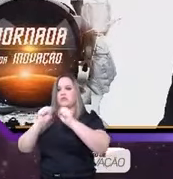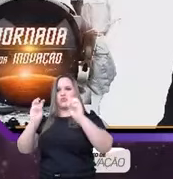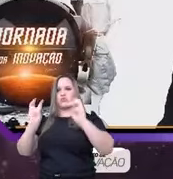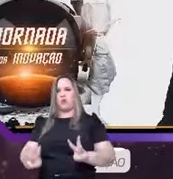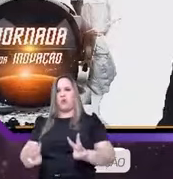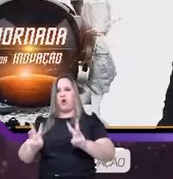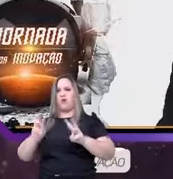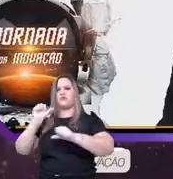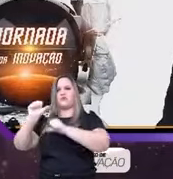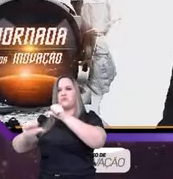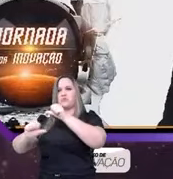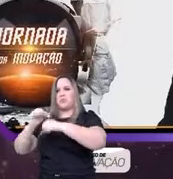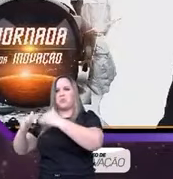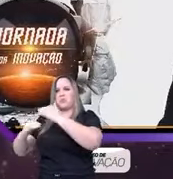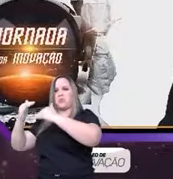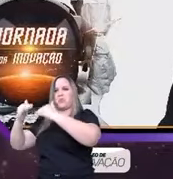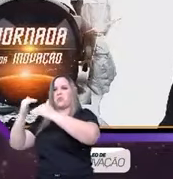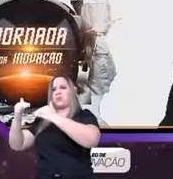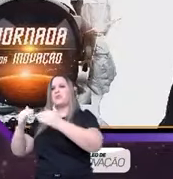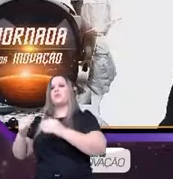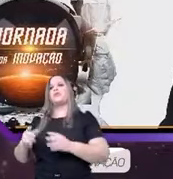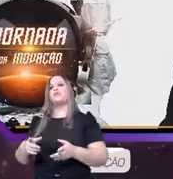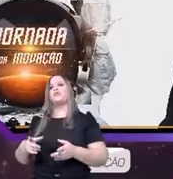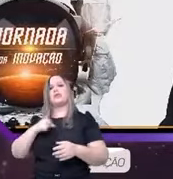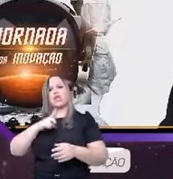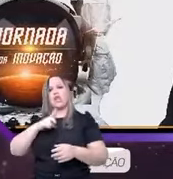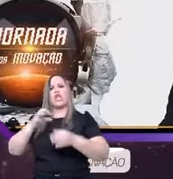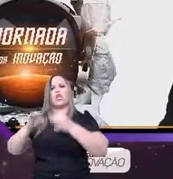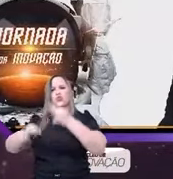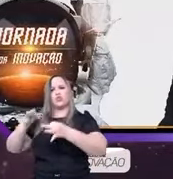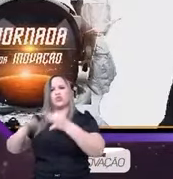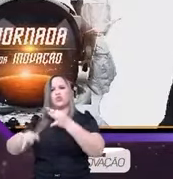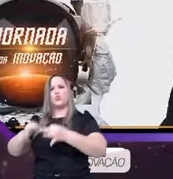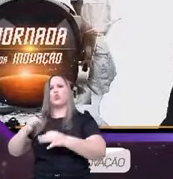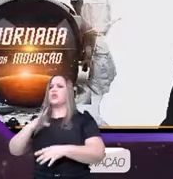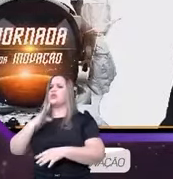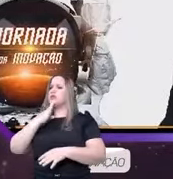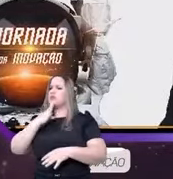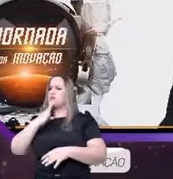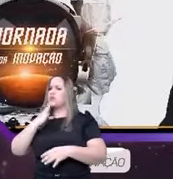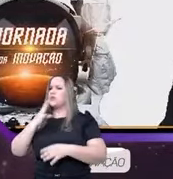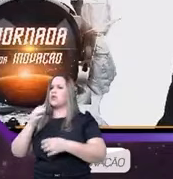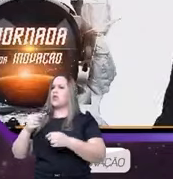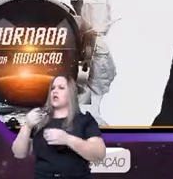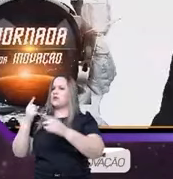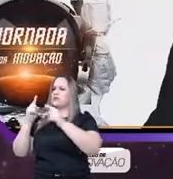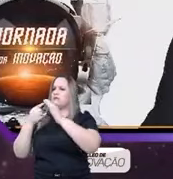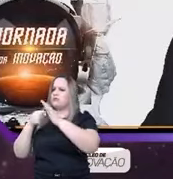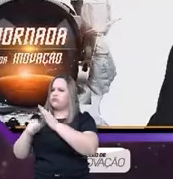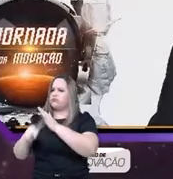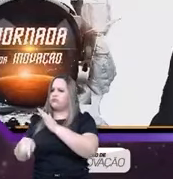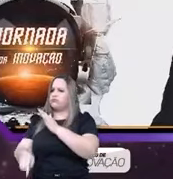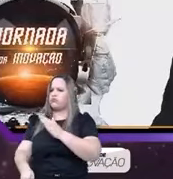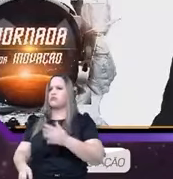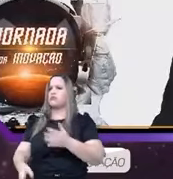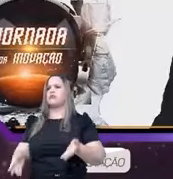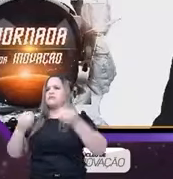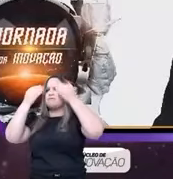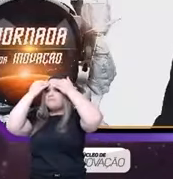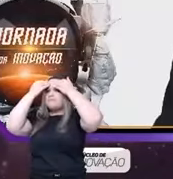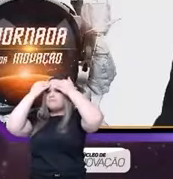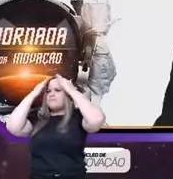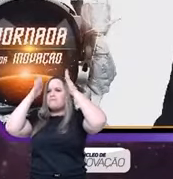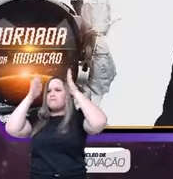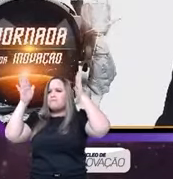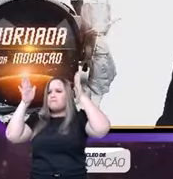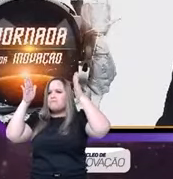Judiciário ter um juiz desenvolvedor de software? Né? Eu tenho alguns assim que muito brilhantemente me vêm aqui à mente. E alguns termos também me